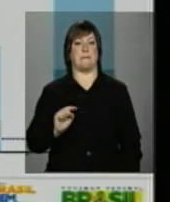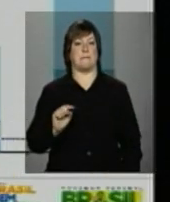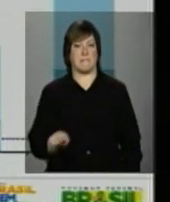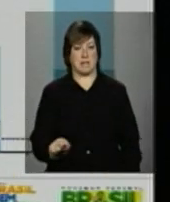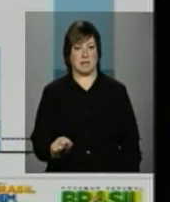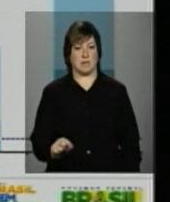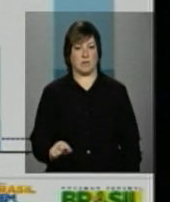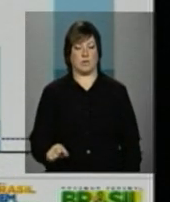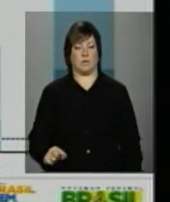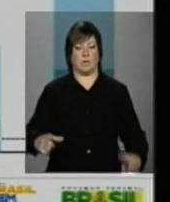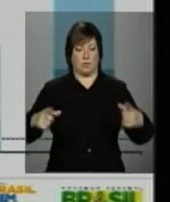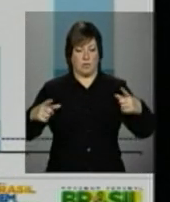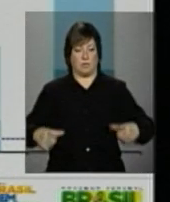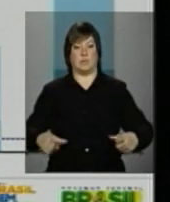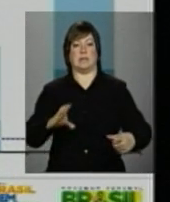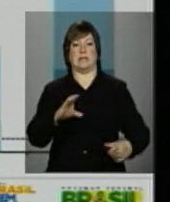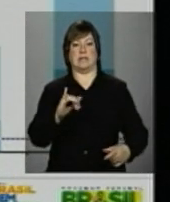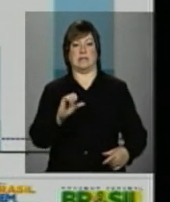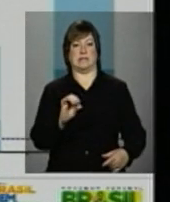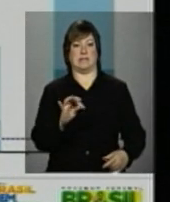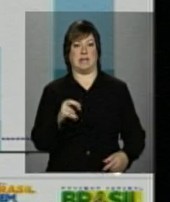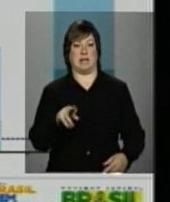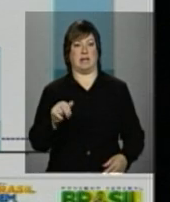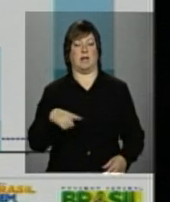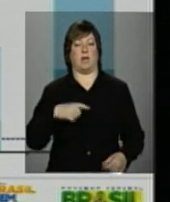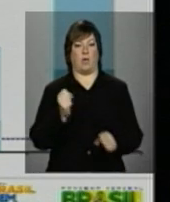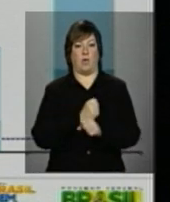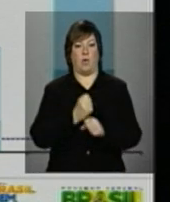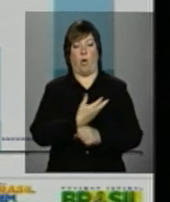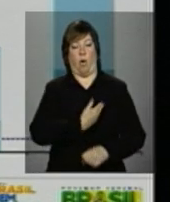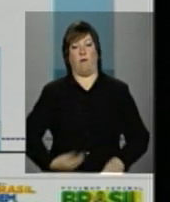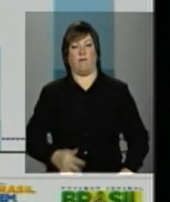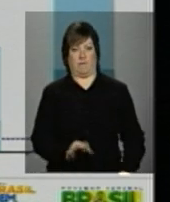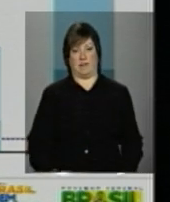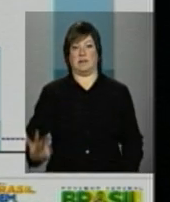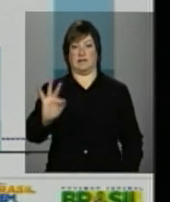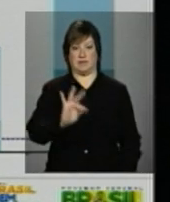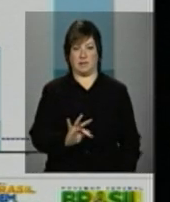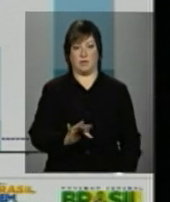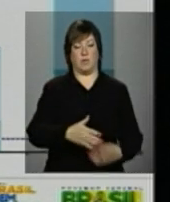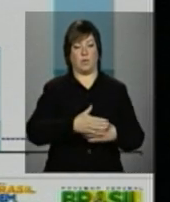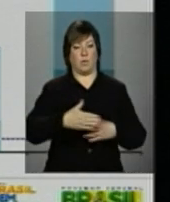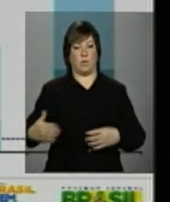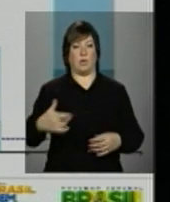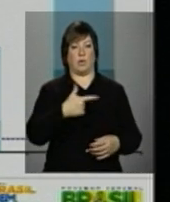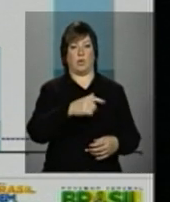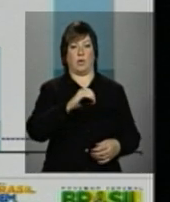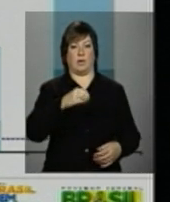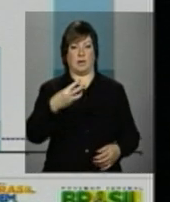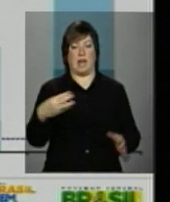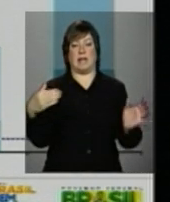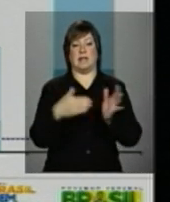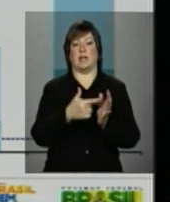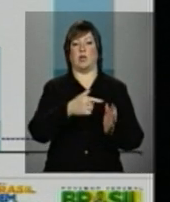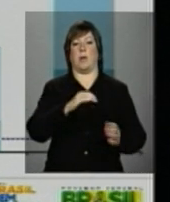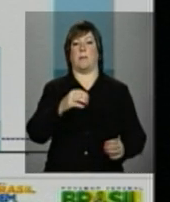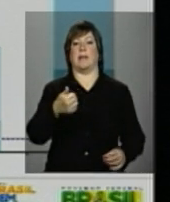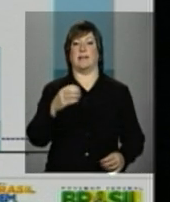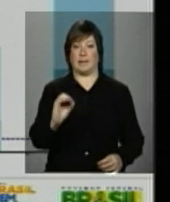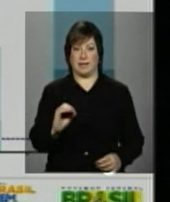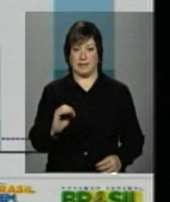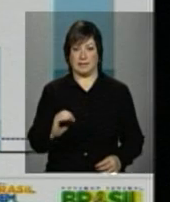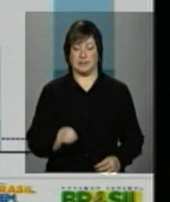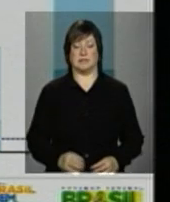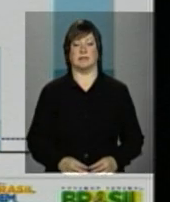cisternas construídas pelo Governo Federal ao longo né de 2003 até 2010